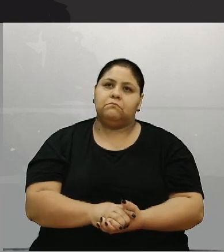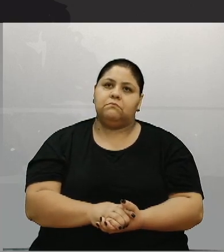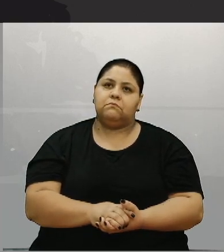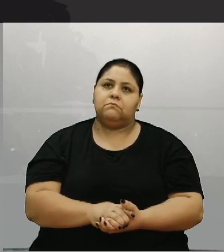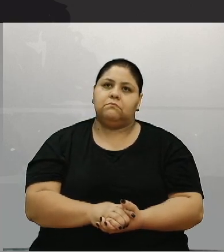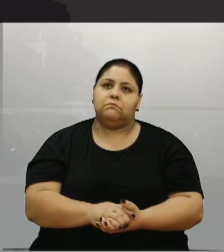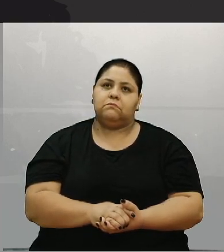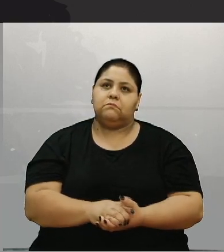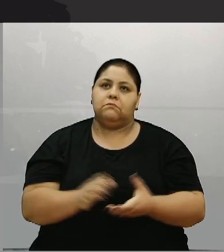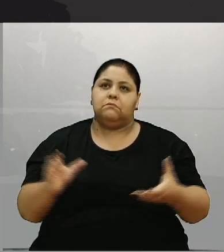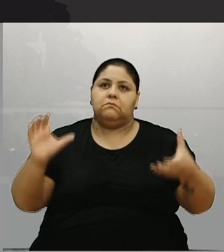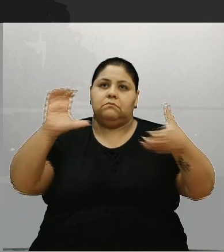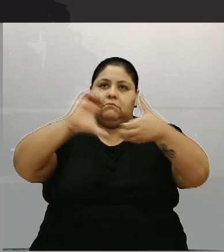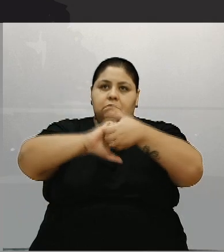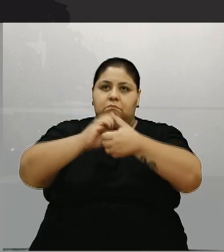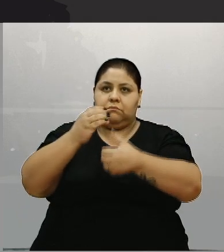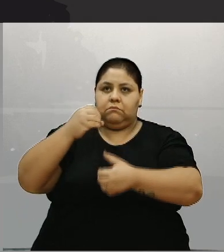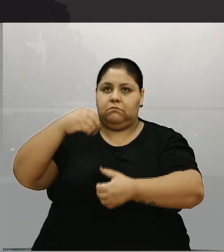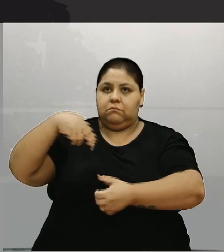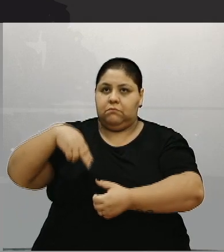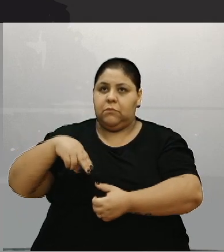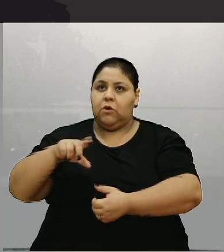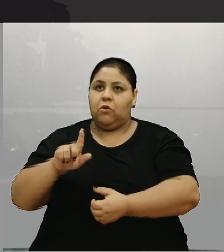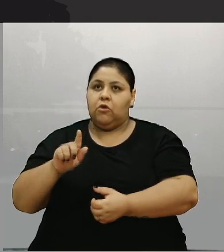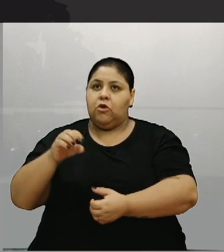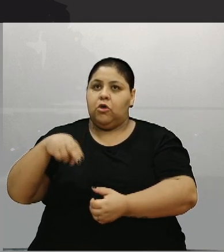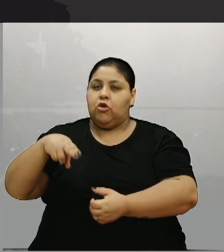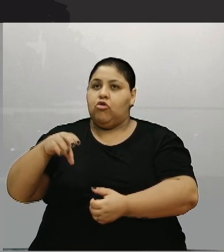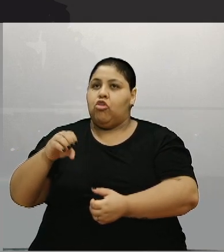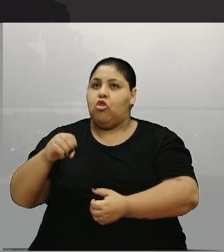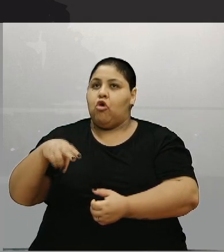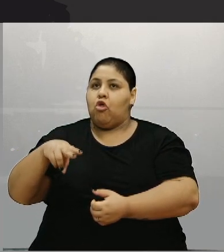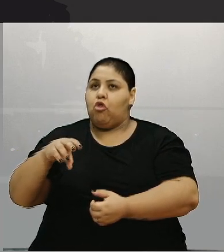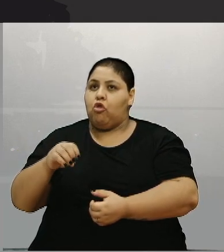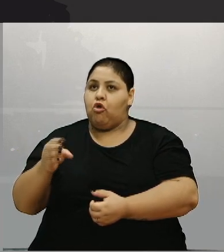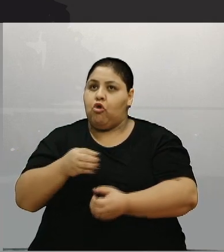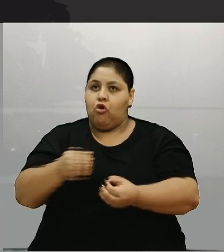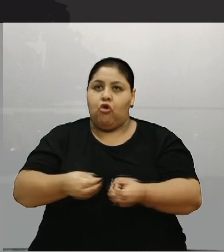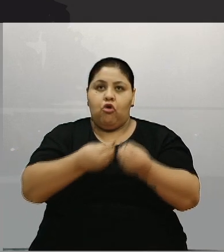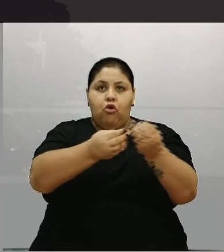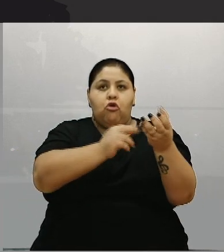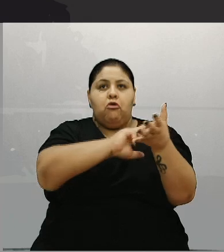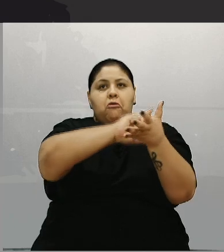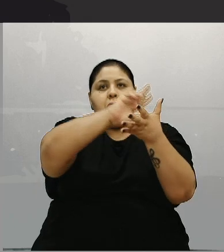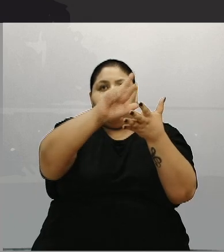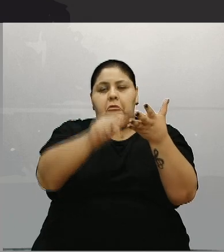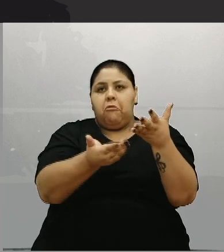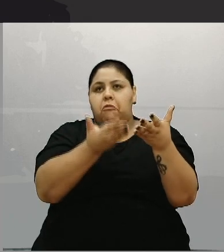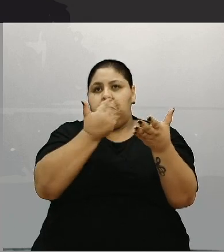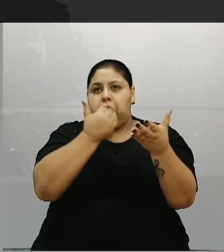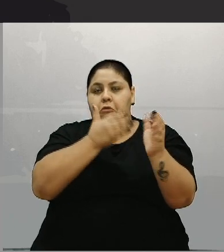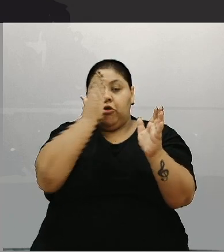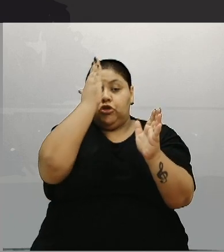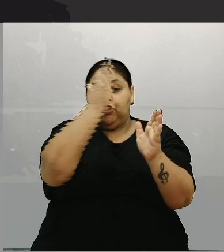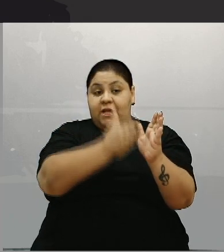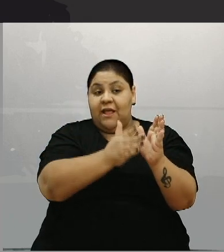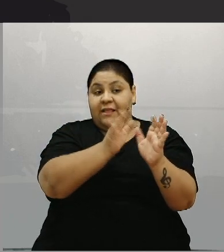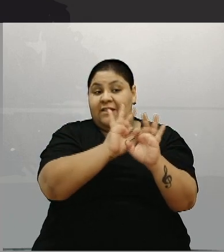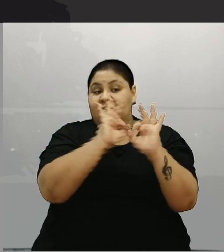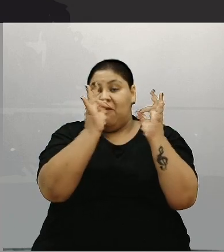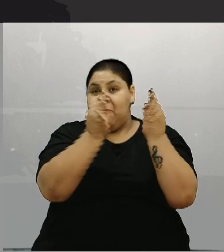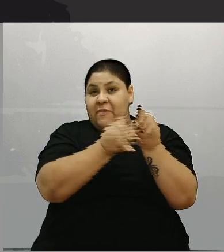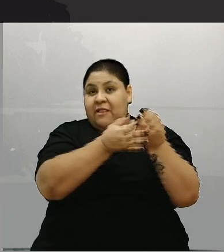Em parceria com a ONG Nono Giacomelli, a gente entregou vários donativos diretamente às famílias que foram